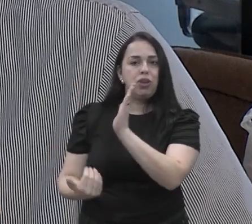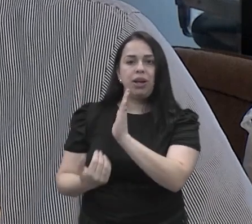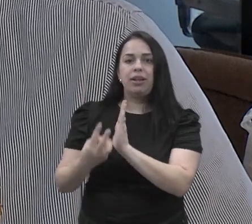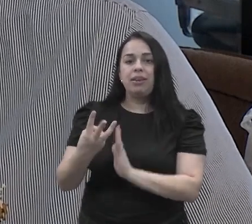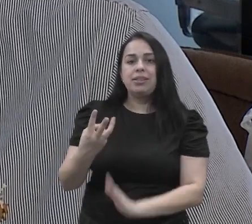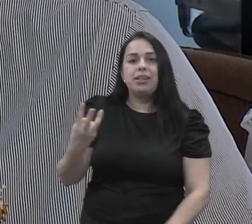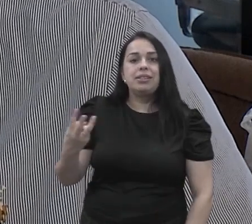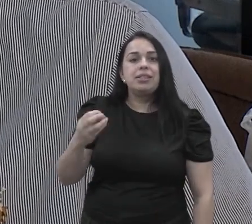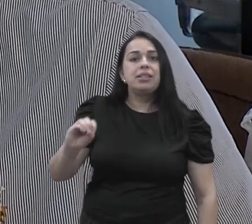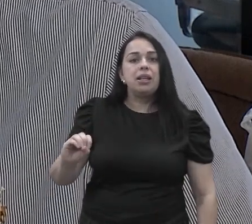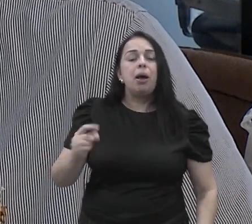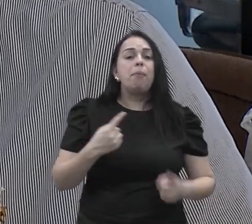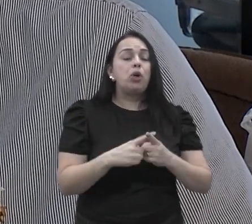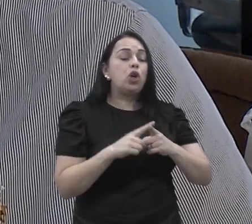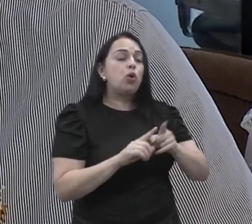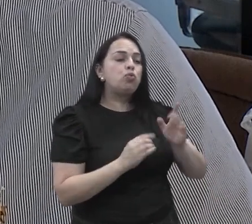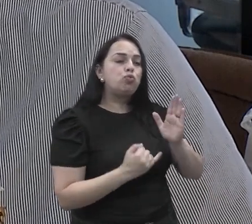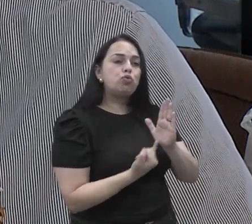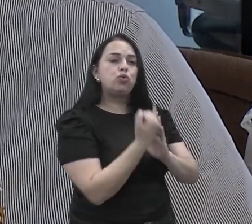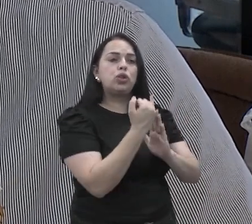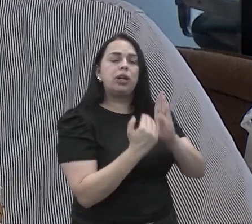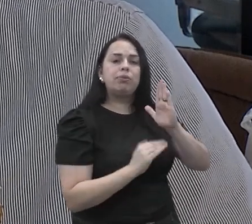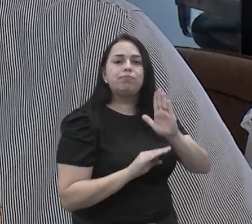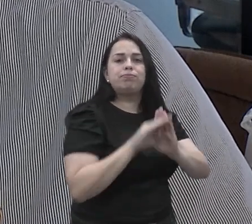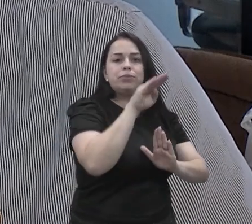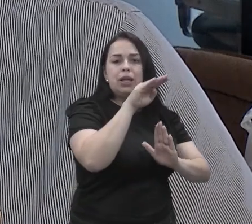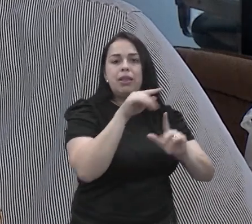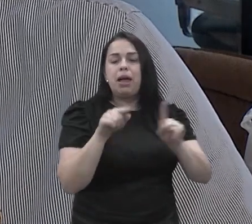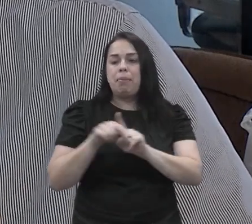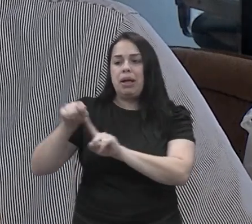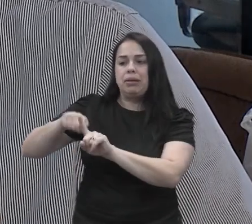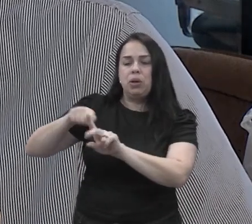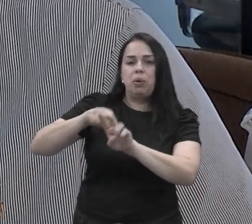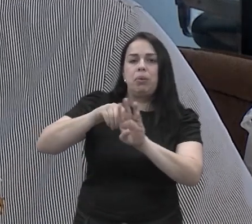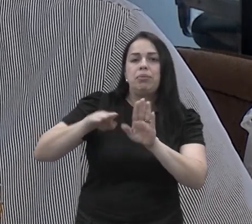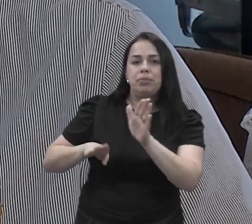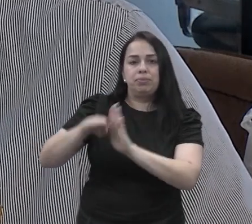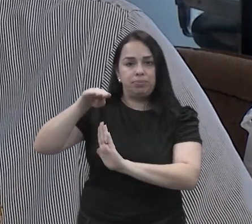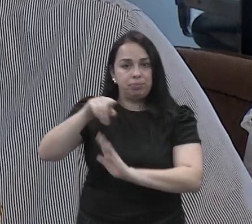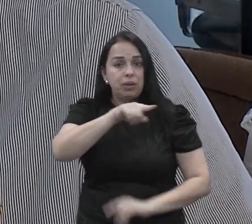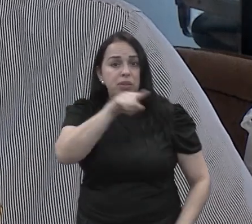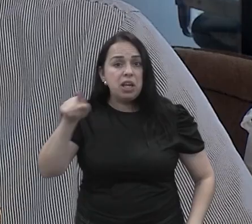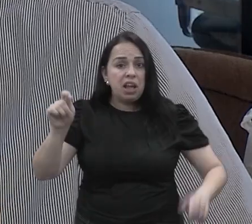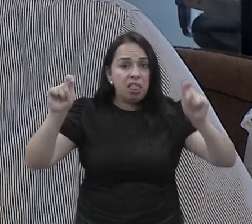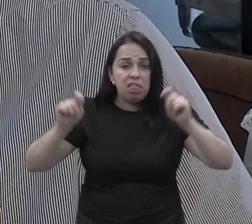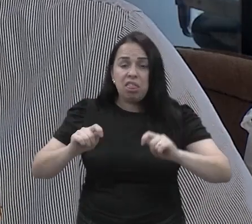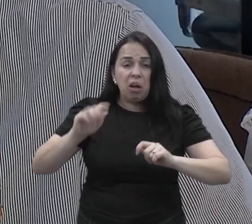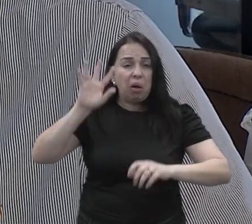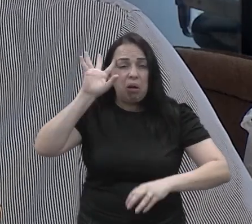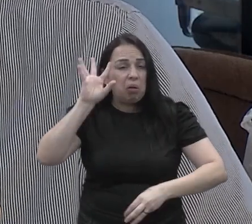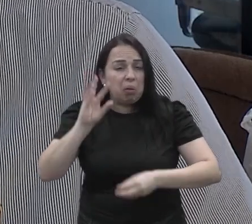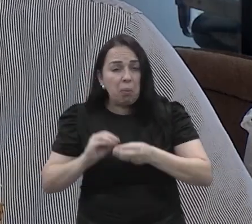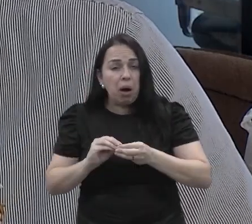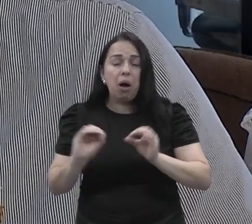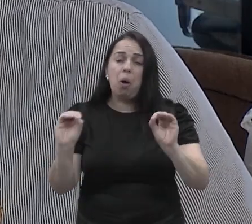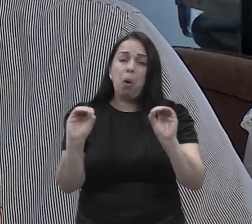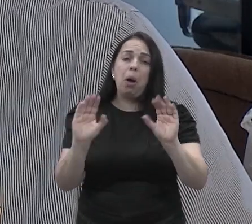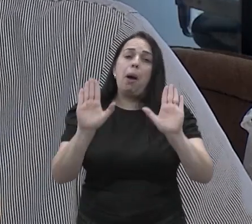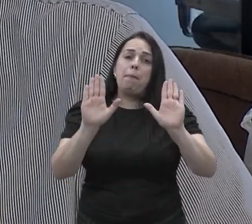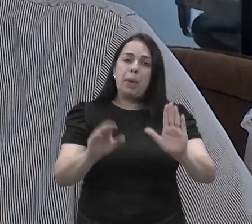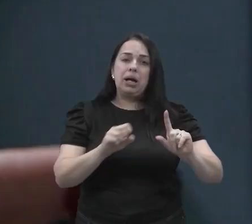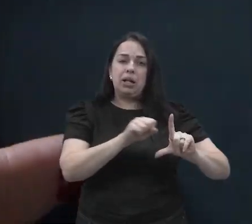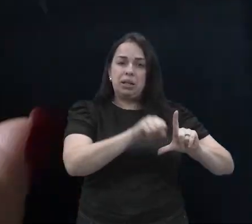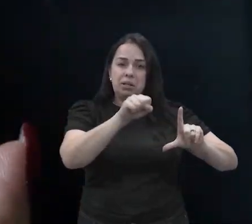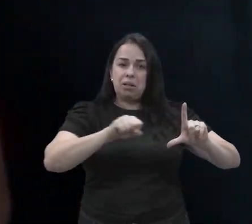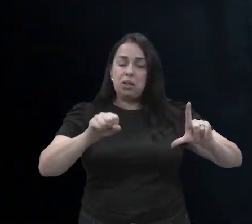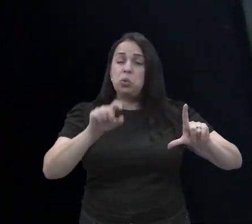que ele conseguiria comprar de 430 mil diminui para 330, porque há uma elevação na parcela em decorrente do aumento